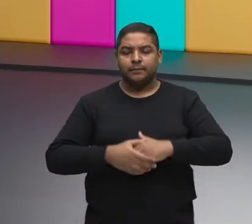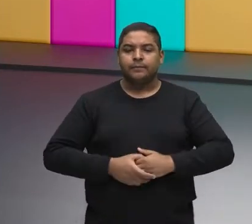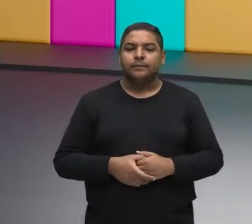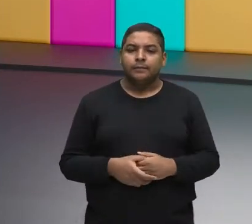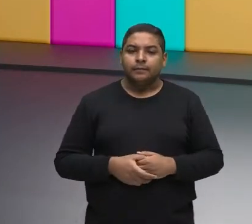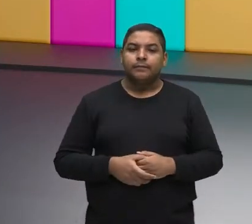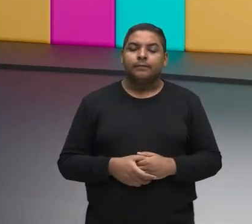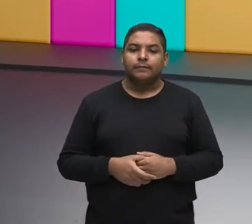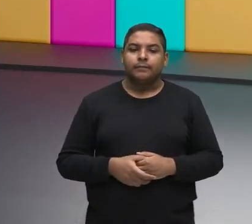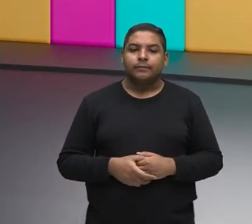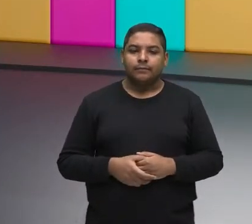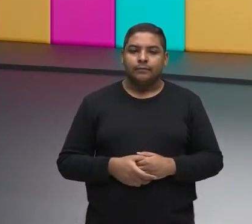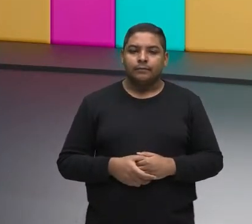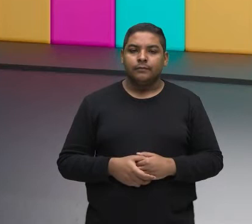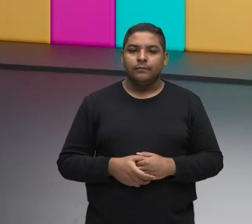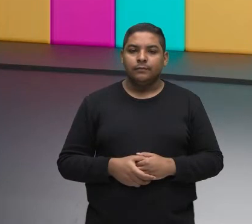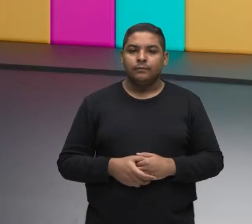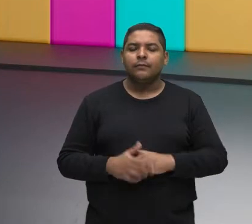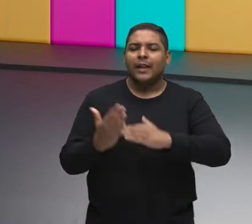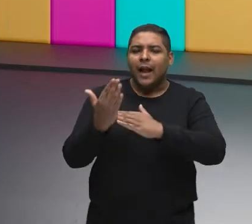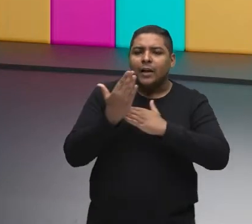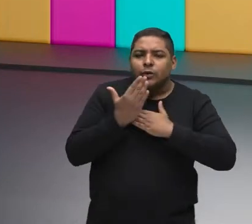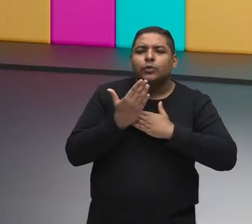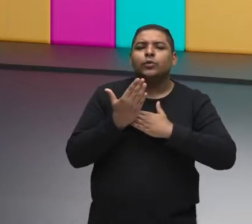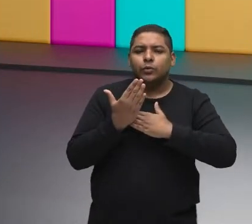já ajuda a circular, né,